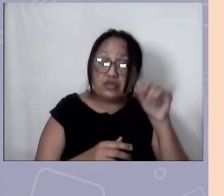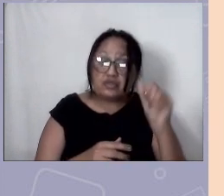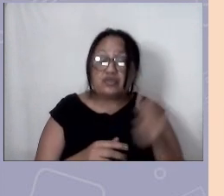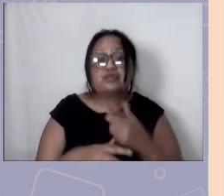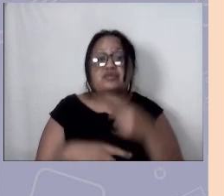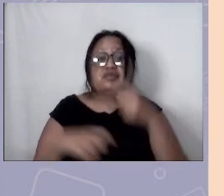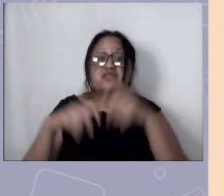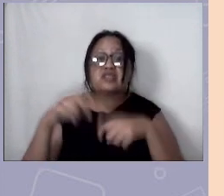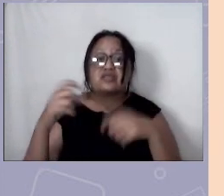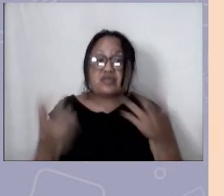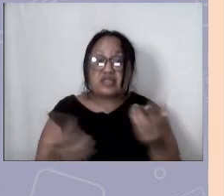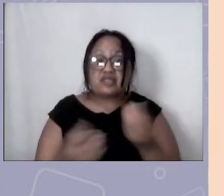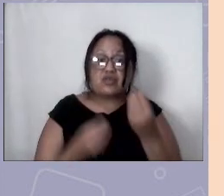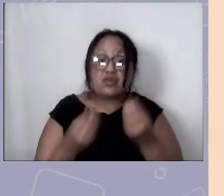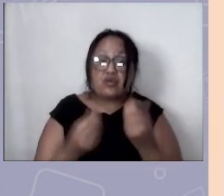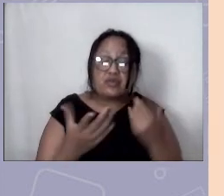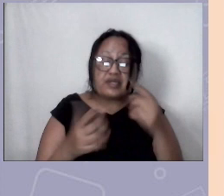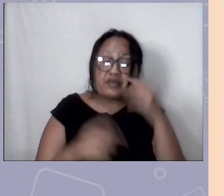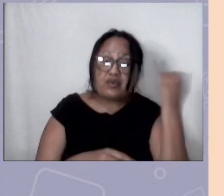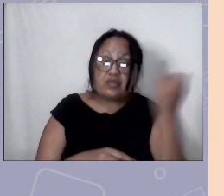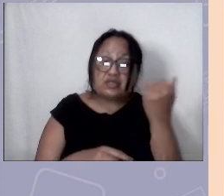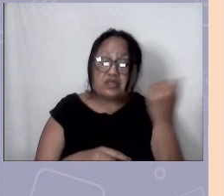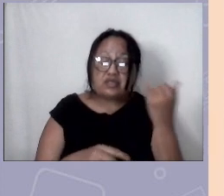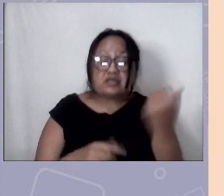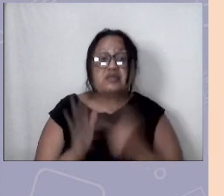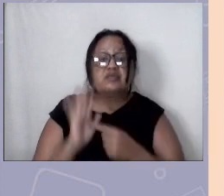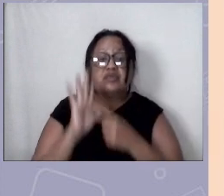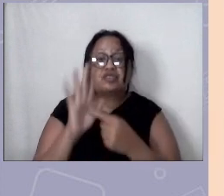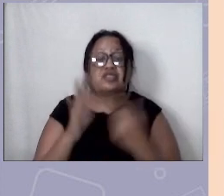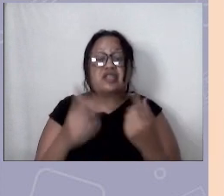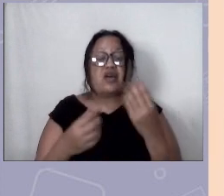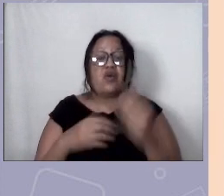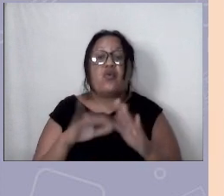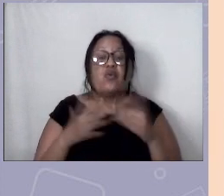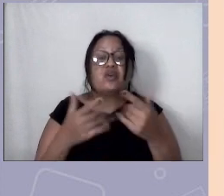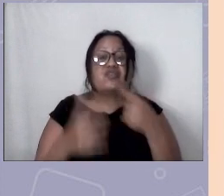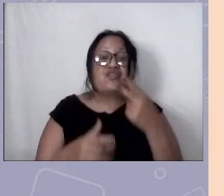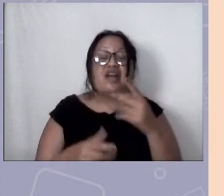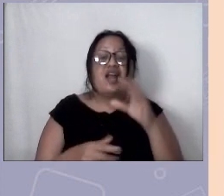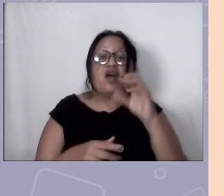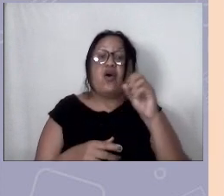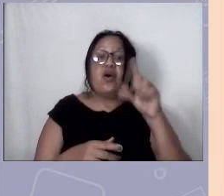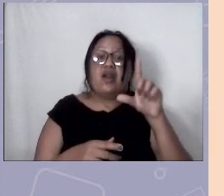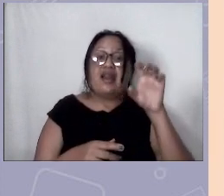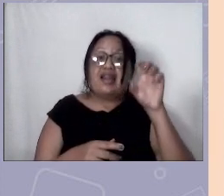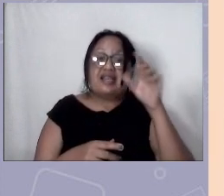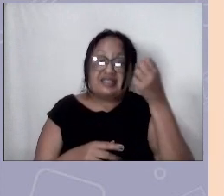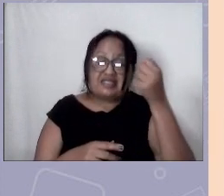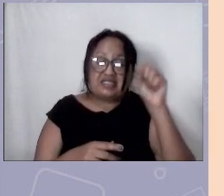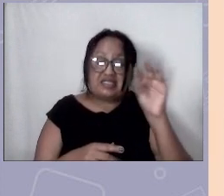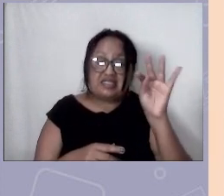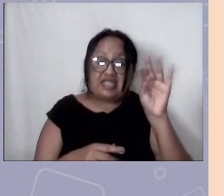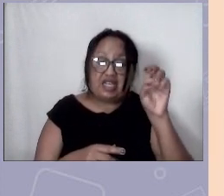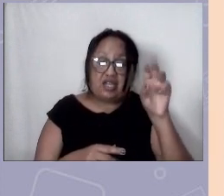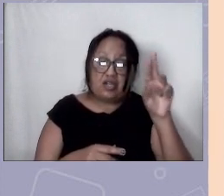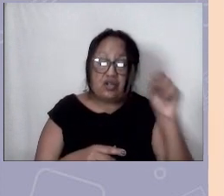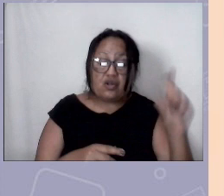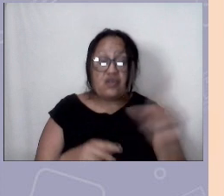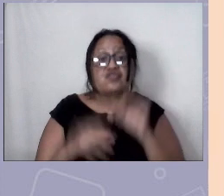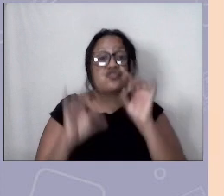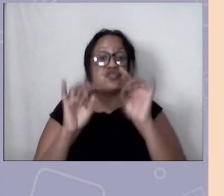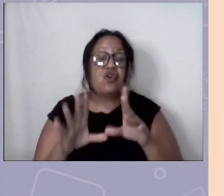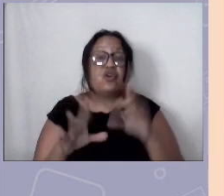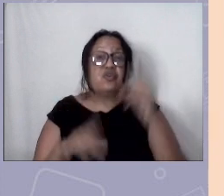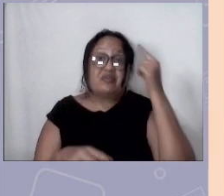destacar isso porque muitas vezes quando se fala de colesterol as pessoas só pensam no efeito ruim no efeito